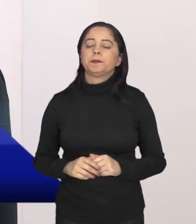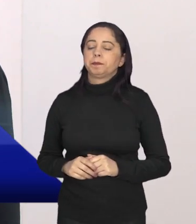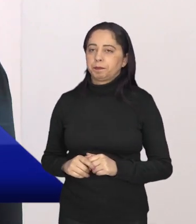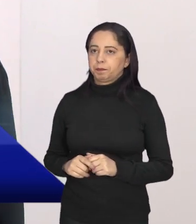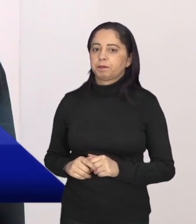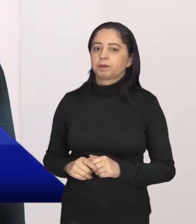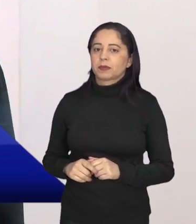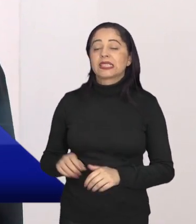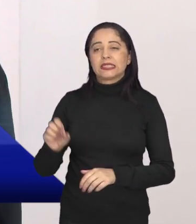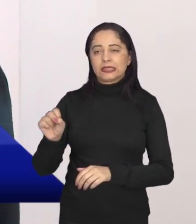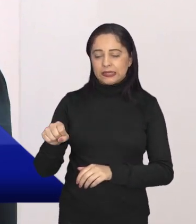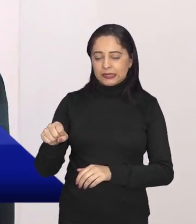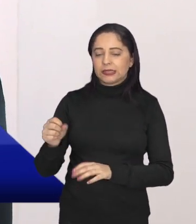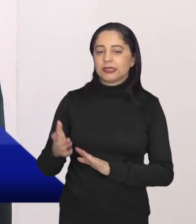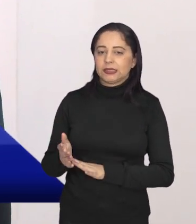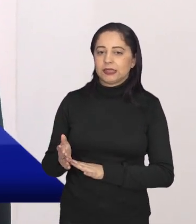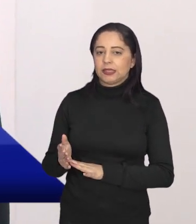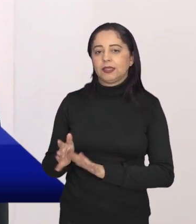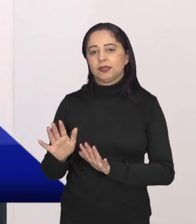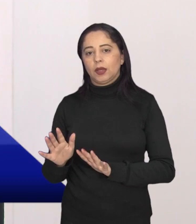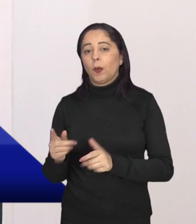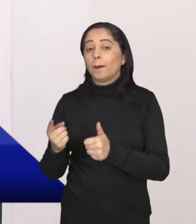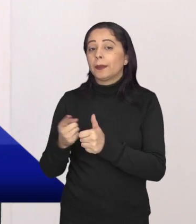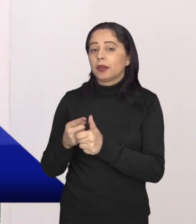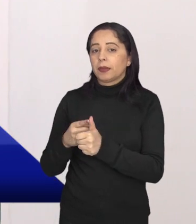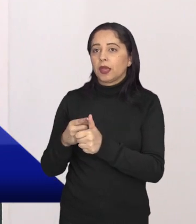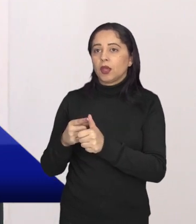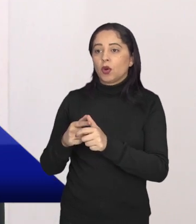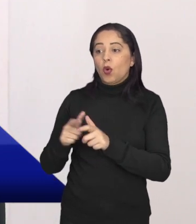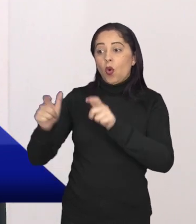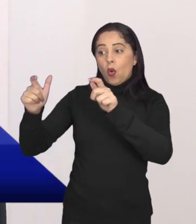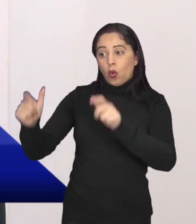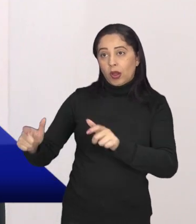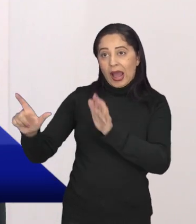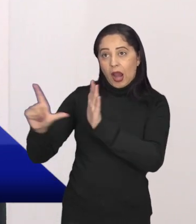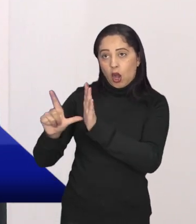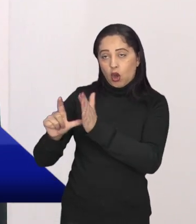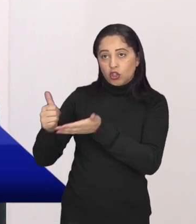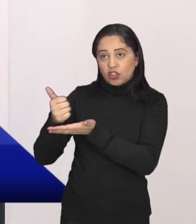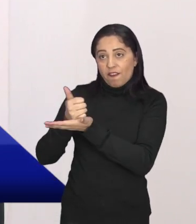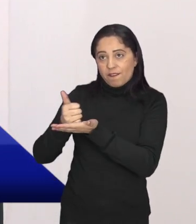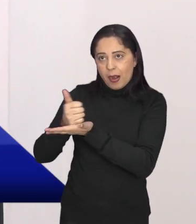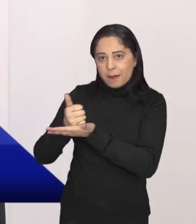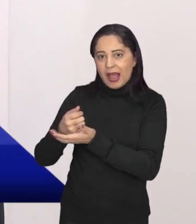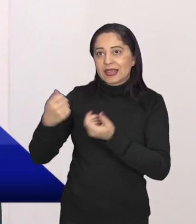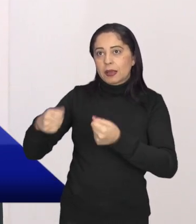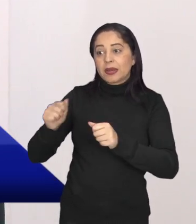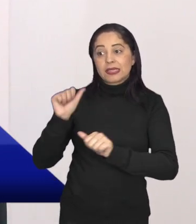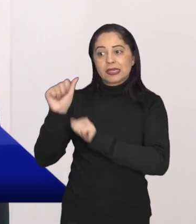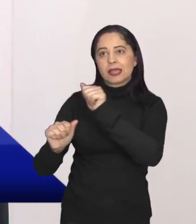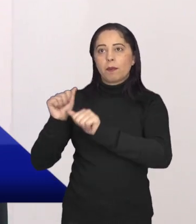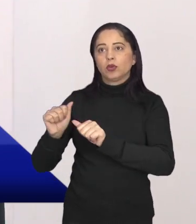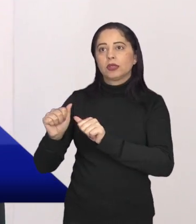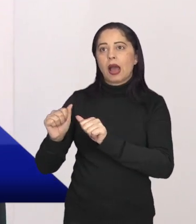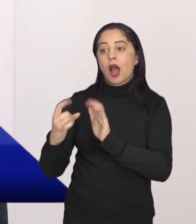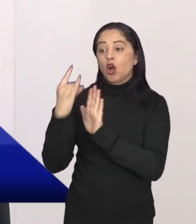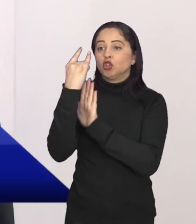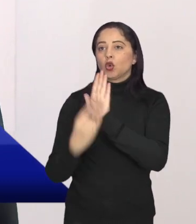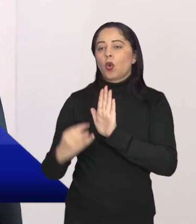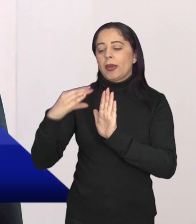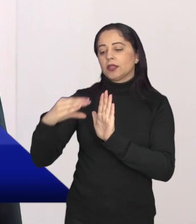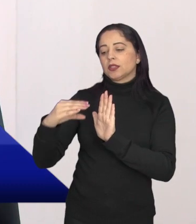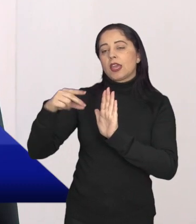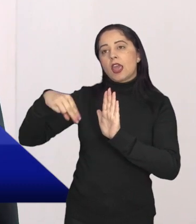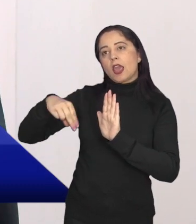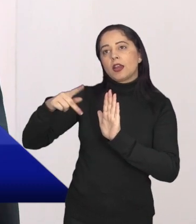sim no primeiro momento a farmácia né o estabelecimento ele precisa fazer uma alteração no seu CNPJ incluindo